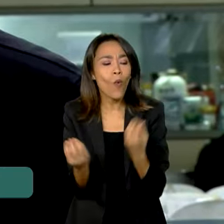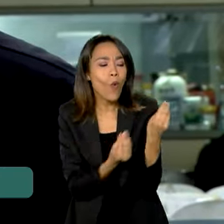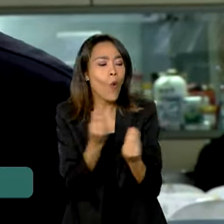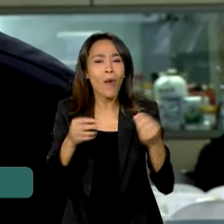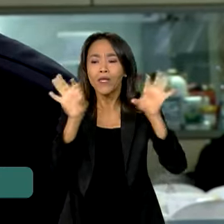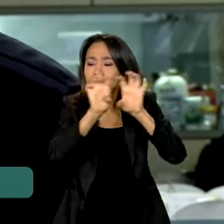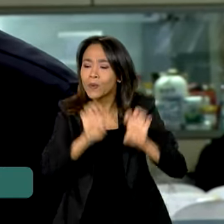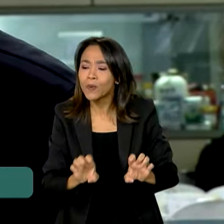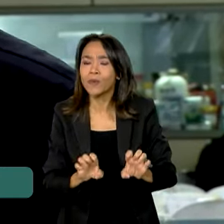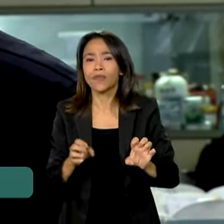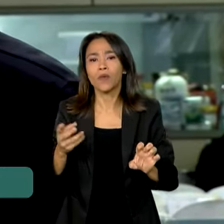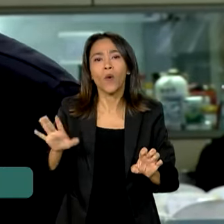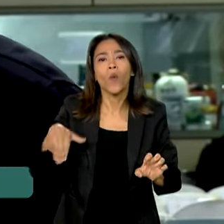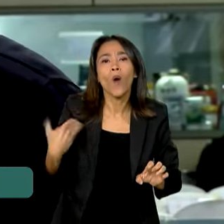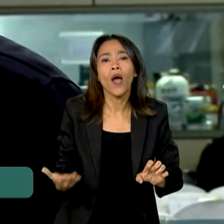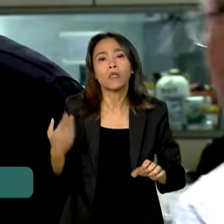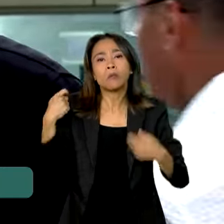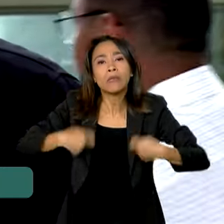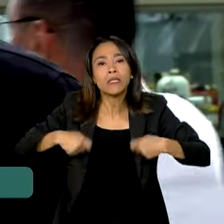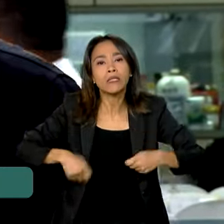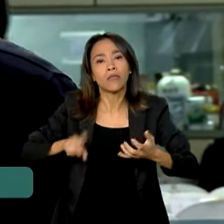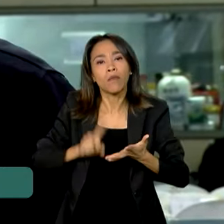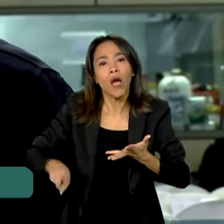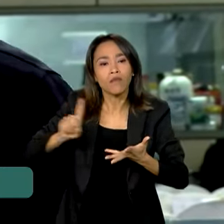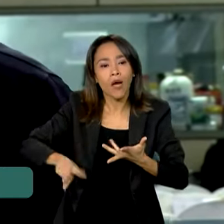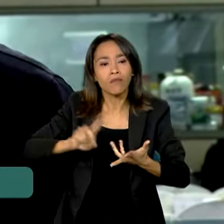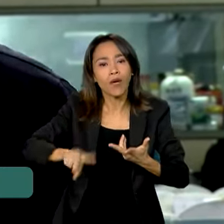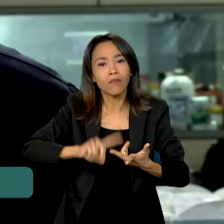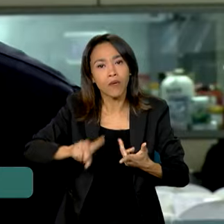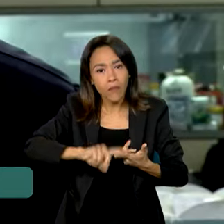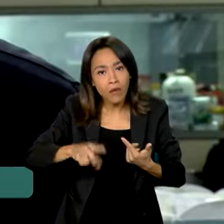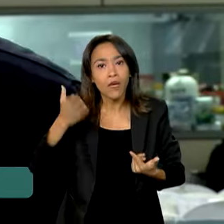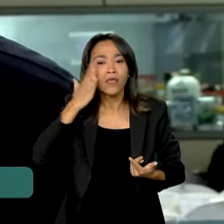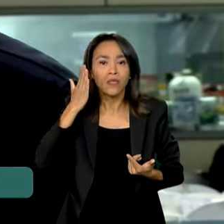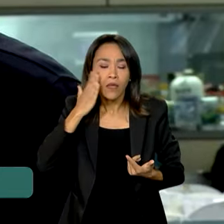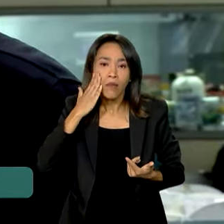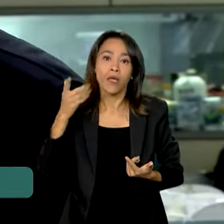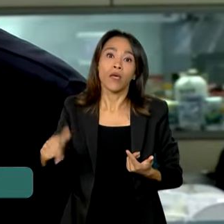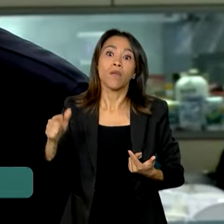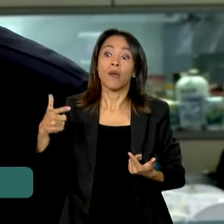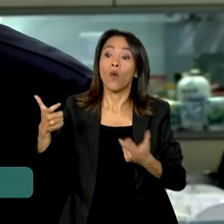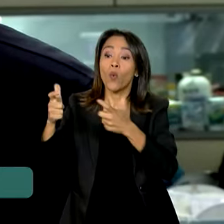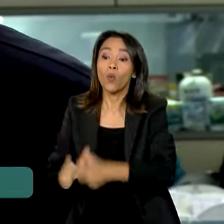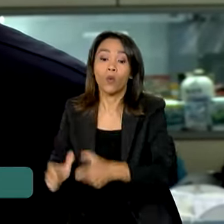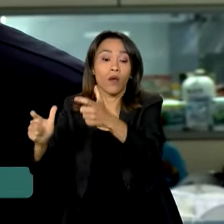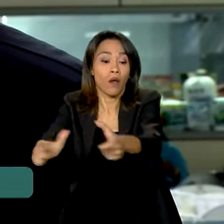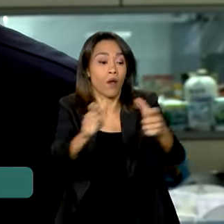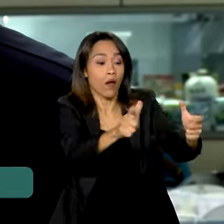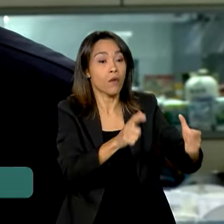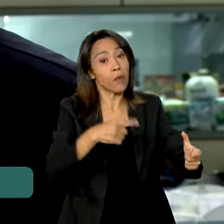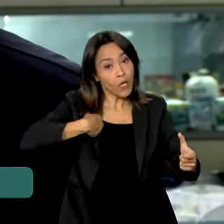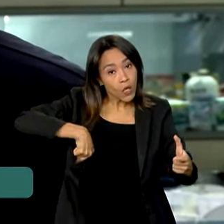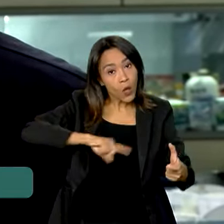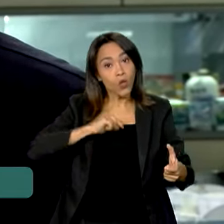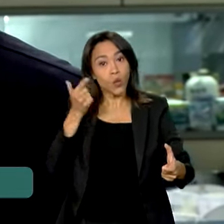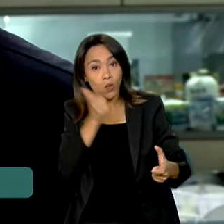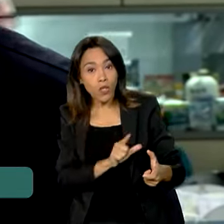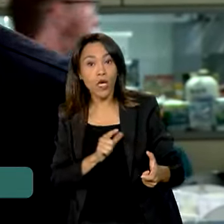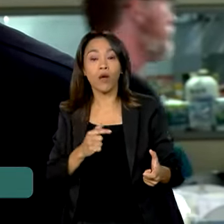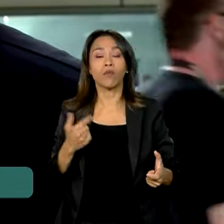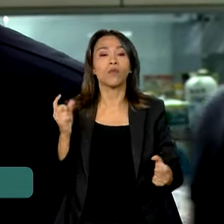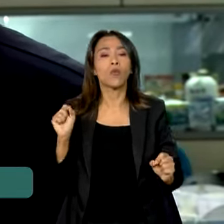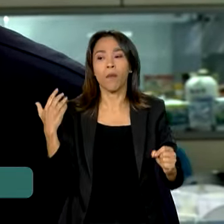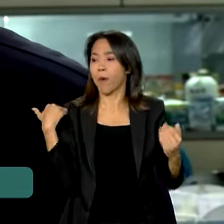a demanda dos abrigos, a demanda dos pontos de crise, dos pontos de situação, para que a gente possa mobilizar ainda